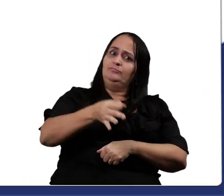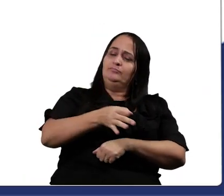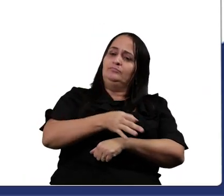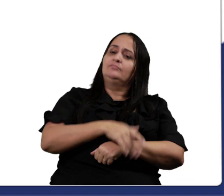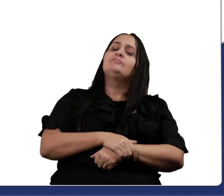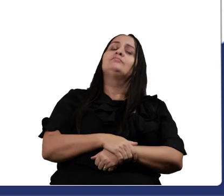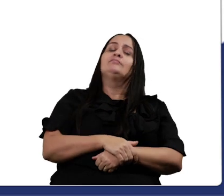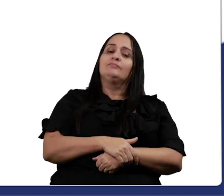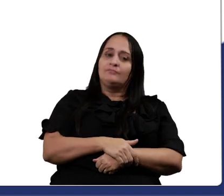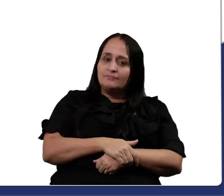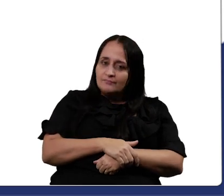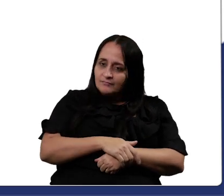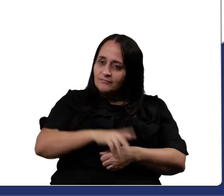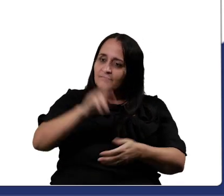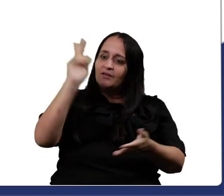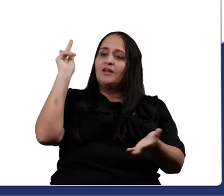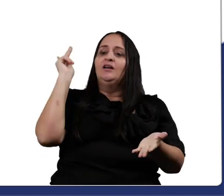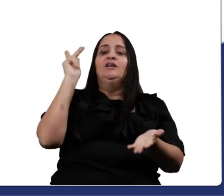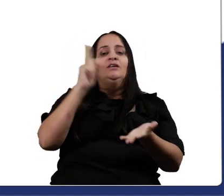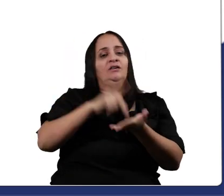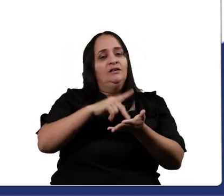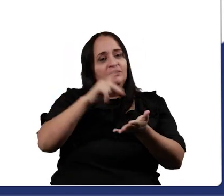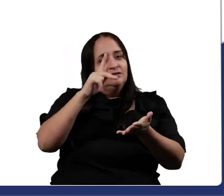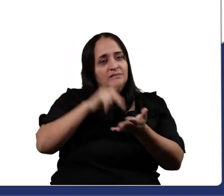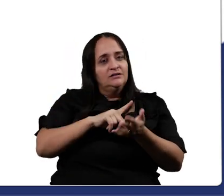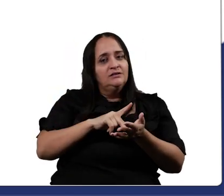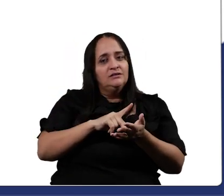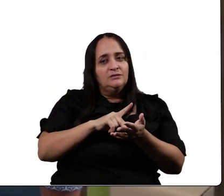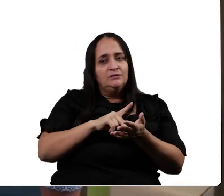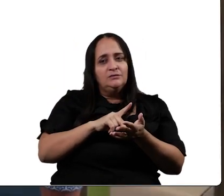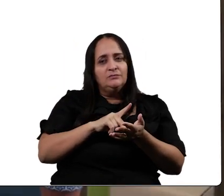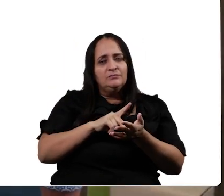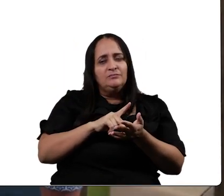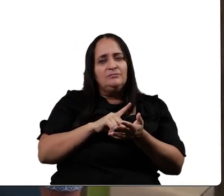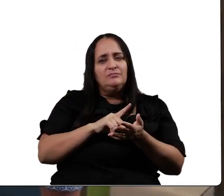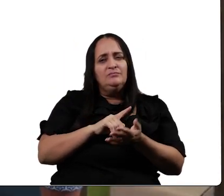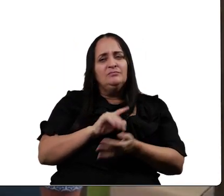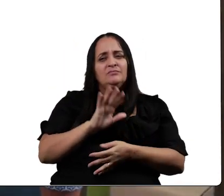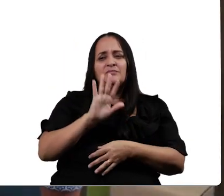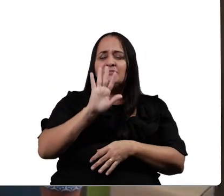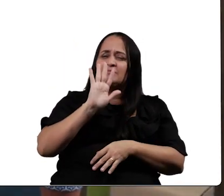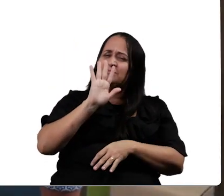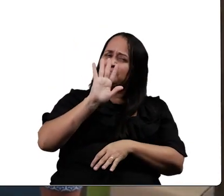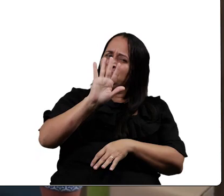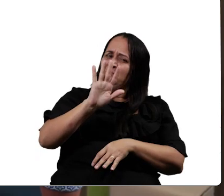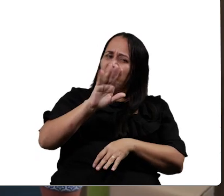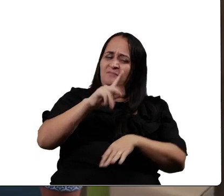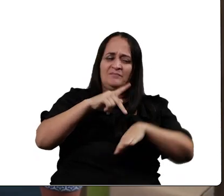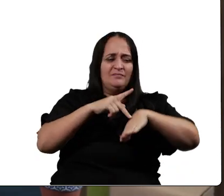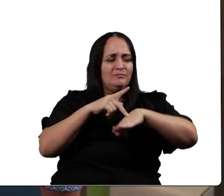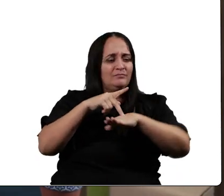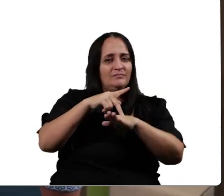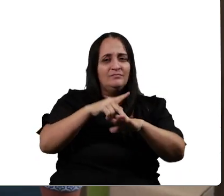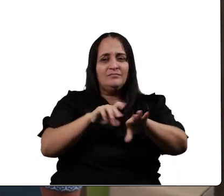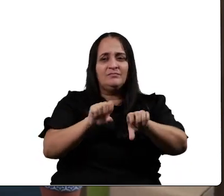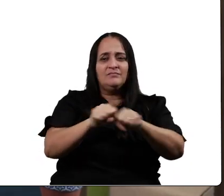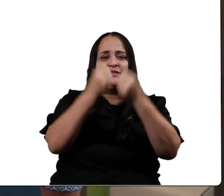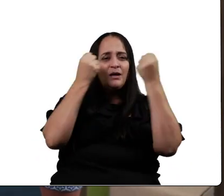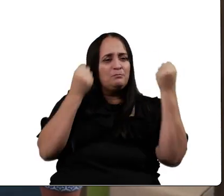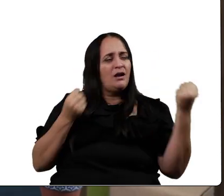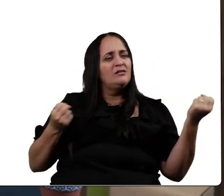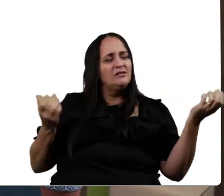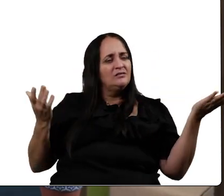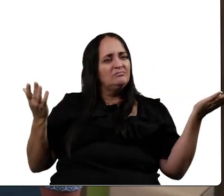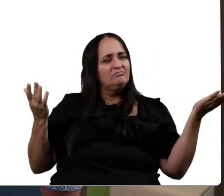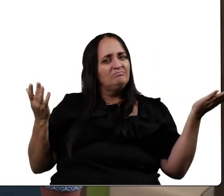Sim, prancha quebrada leva a modalidade de ouro no surf. Mas foi a prancha que levou a medalha de ouro?